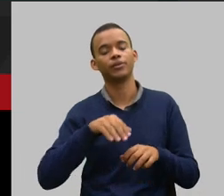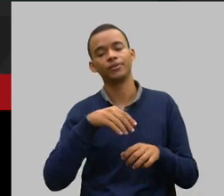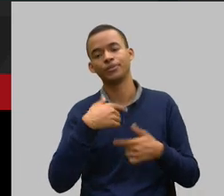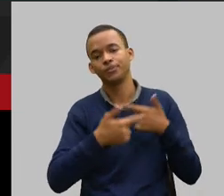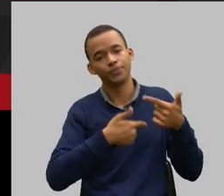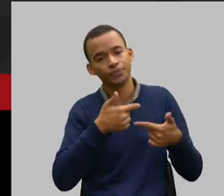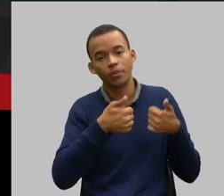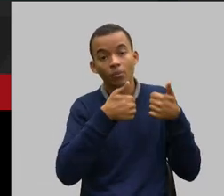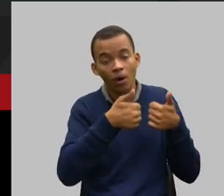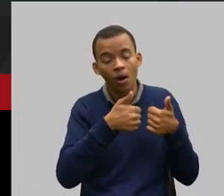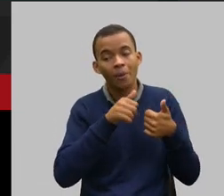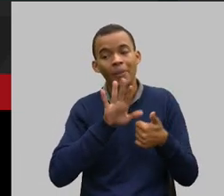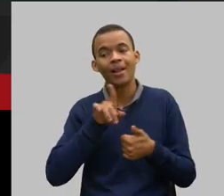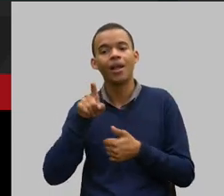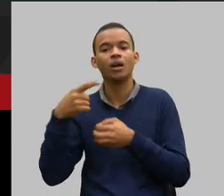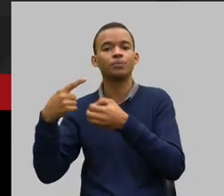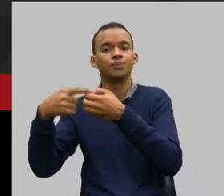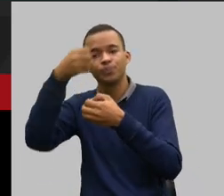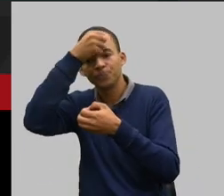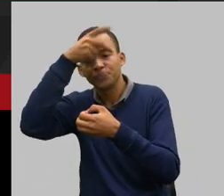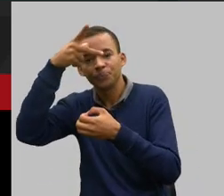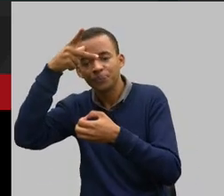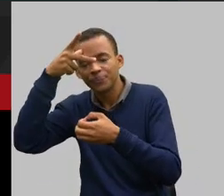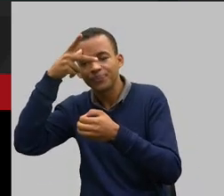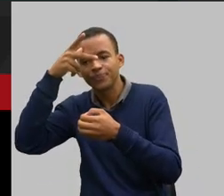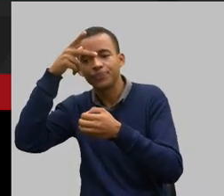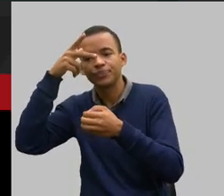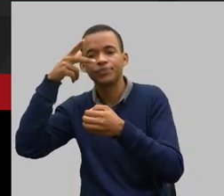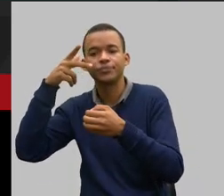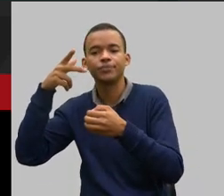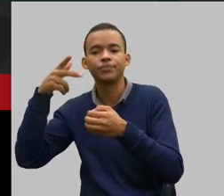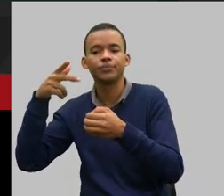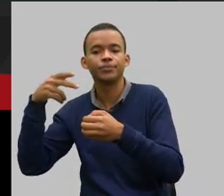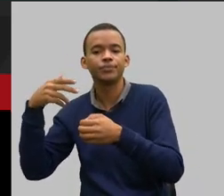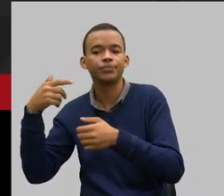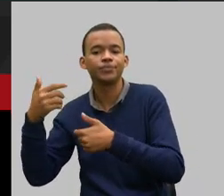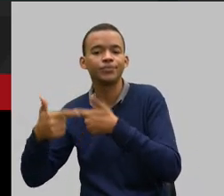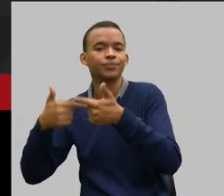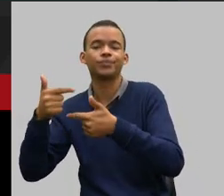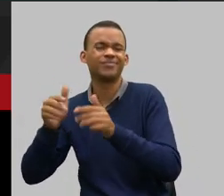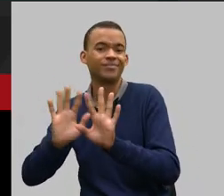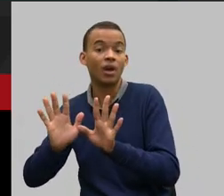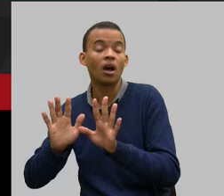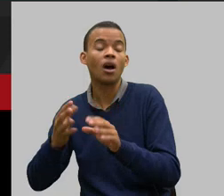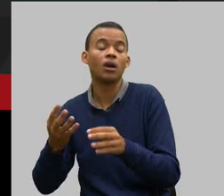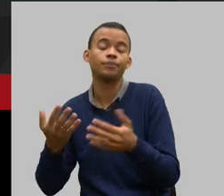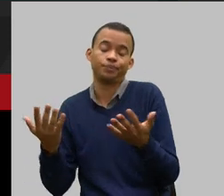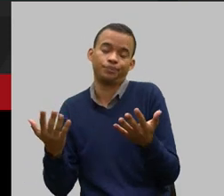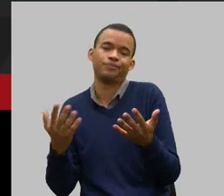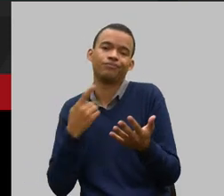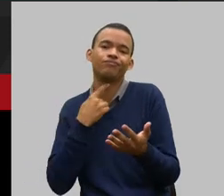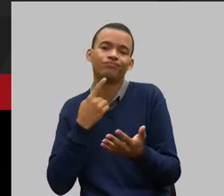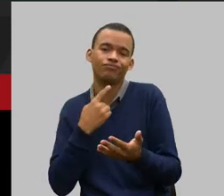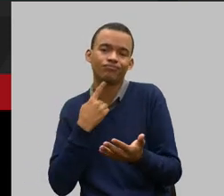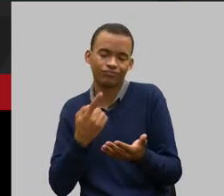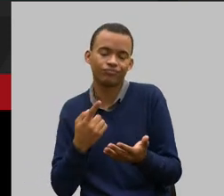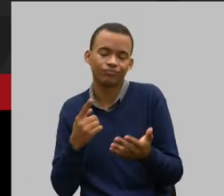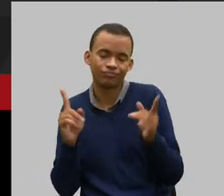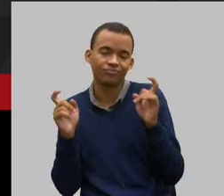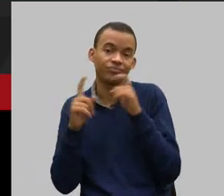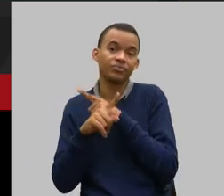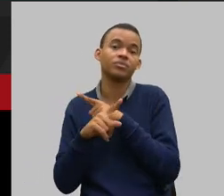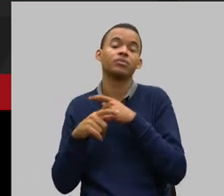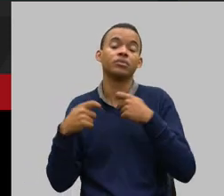não fizerem não não fazerem então o Minas livre para crescer ele é justamente